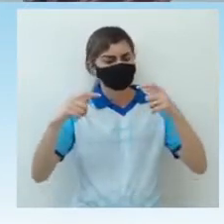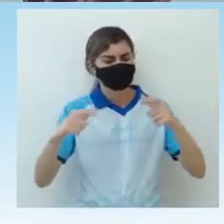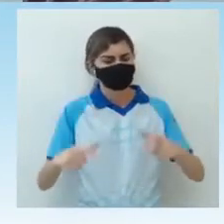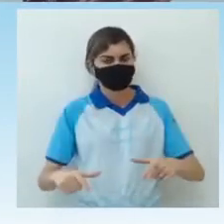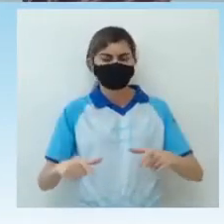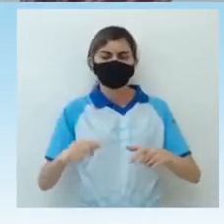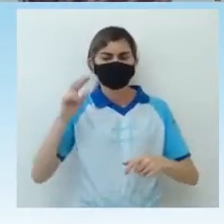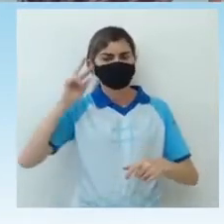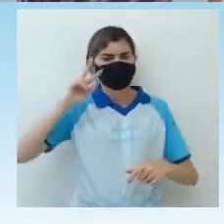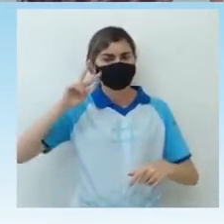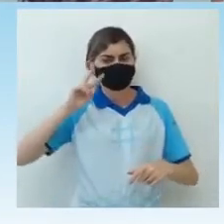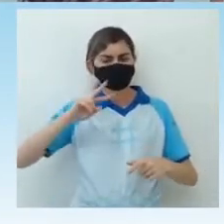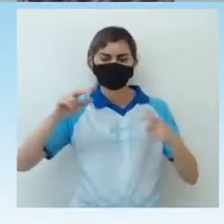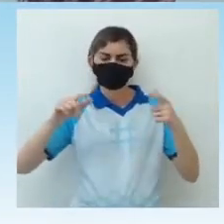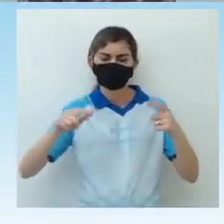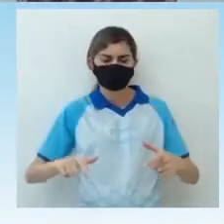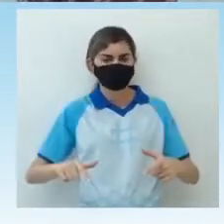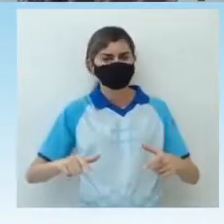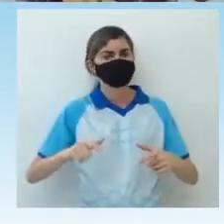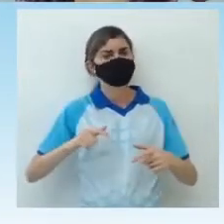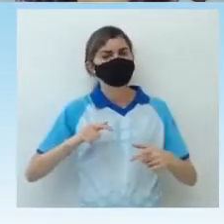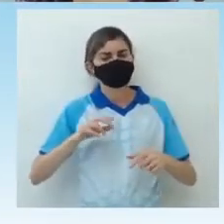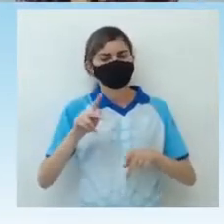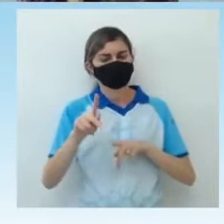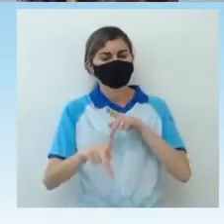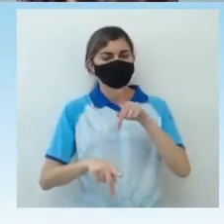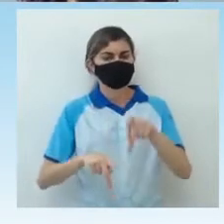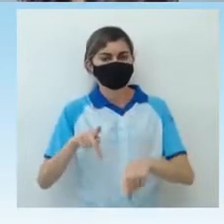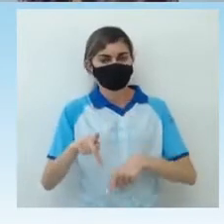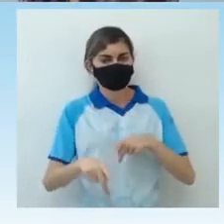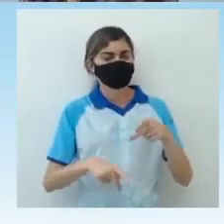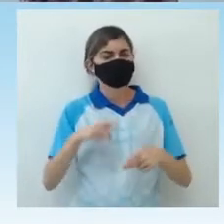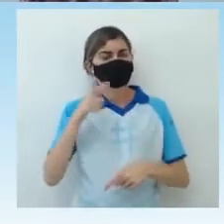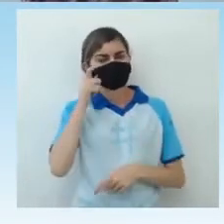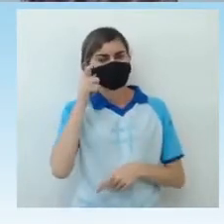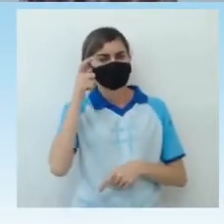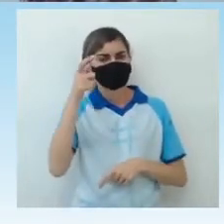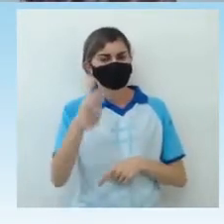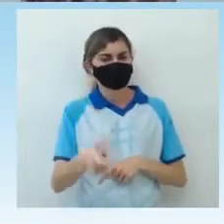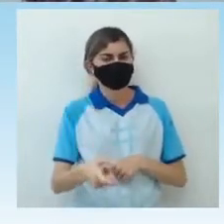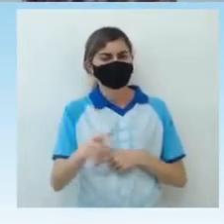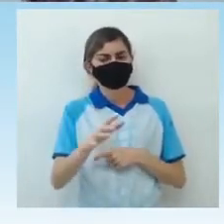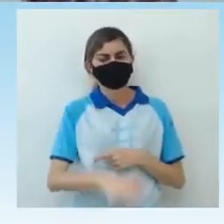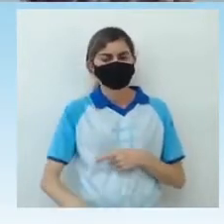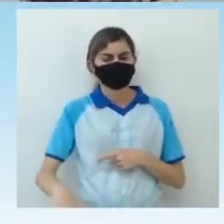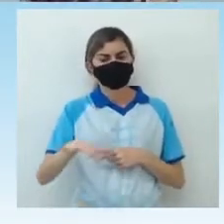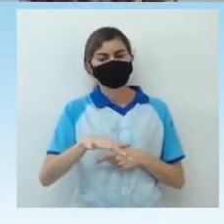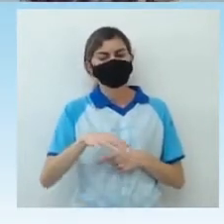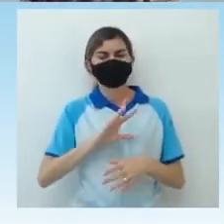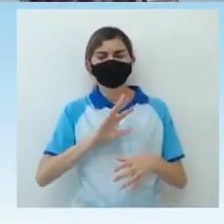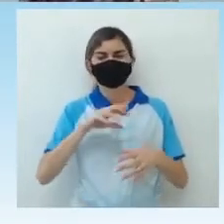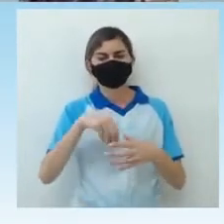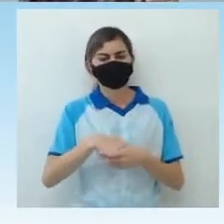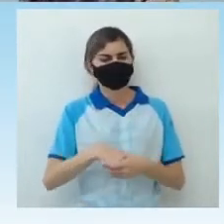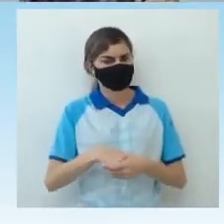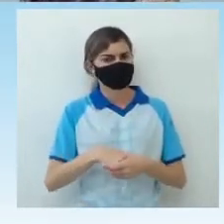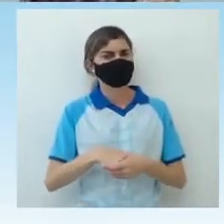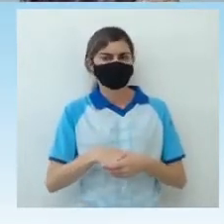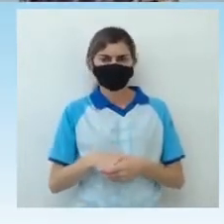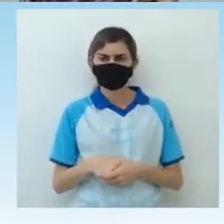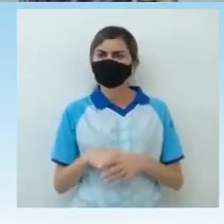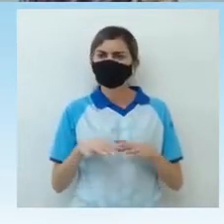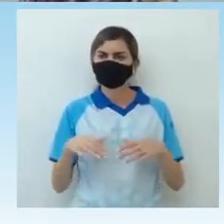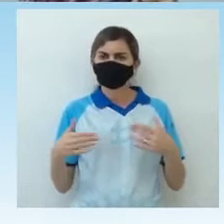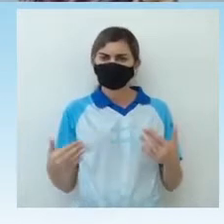a história da sua região, a história do seu povo, é super interessante, a história da região em que você está inserido.